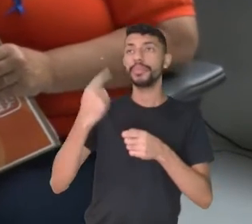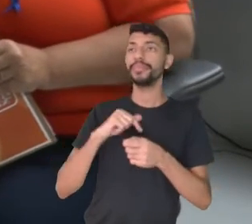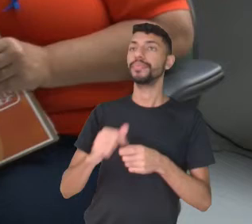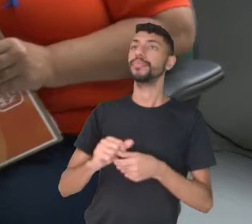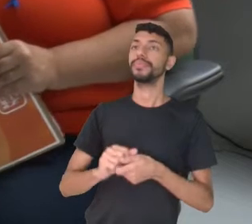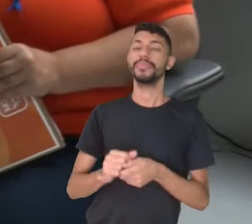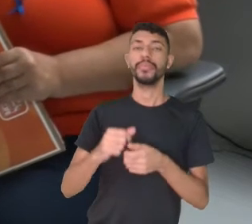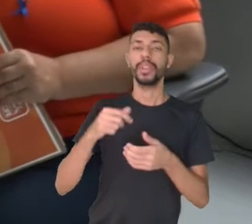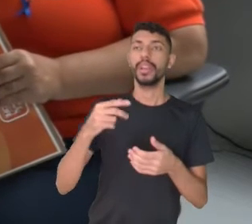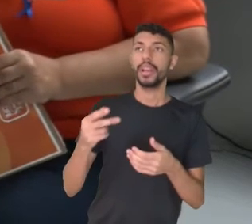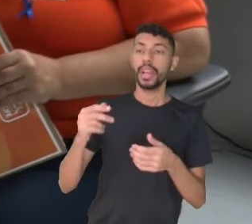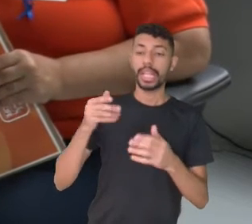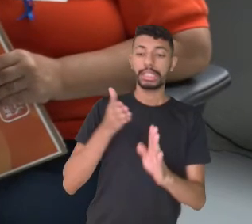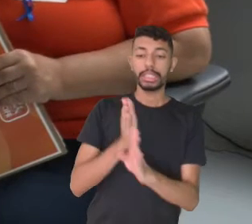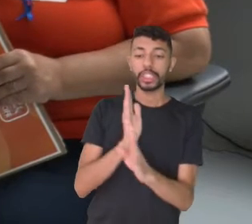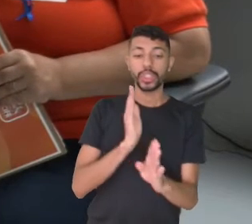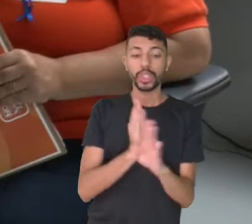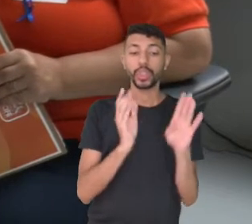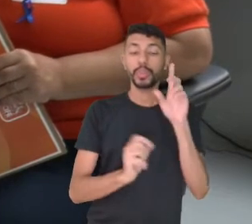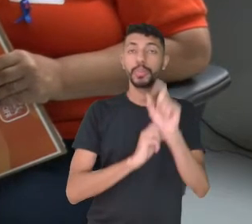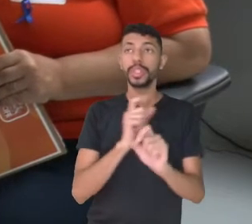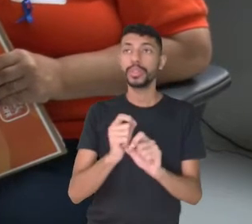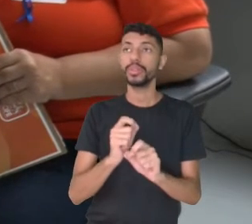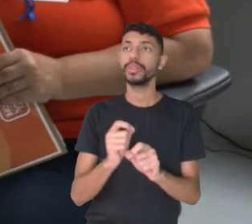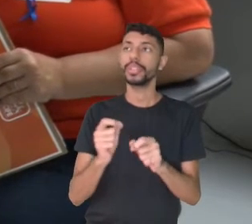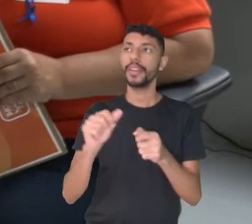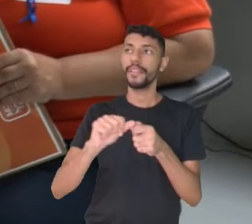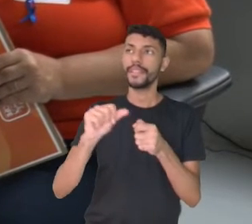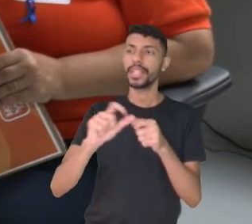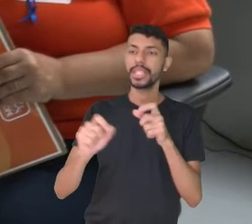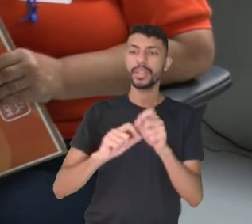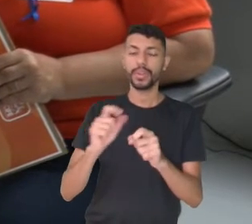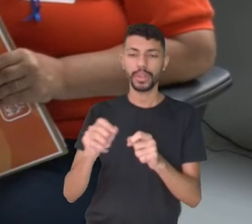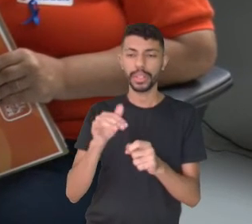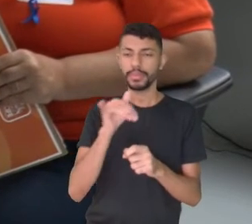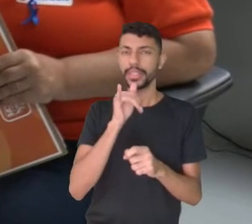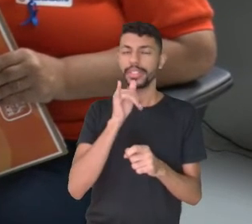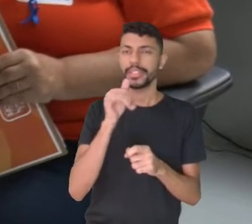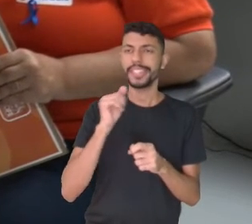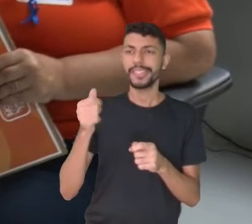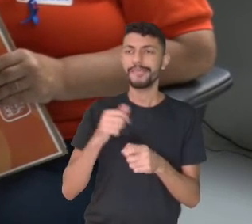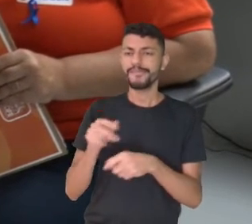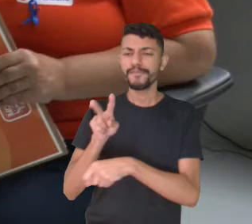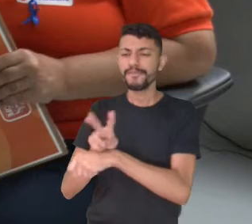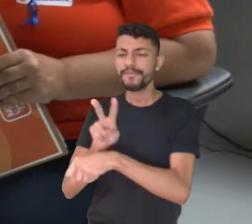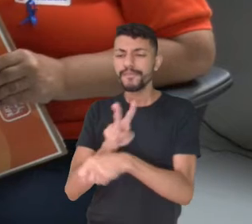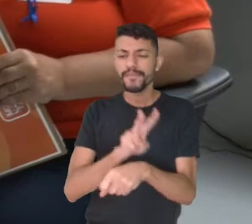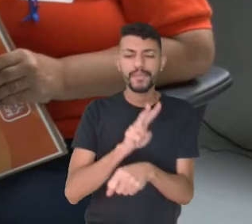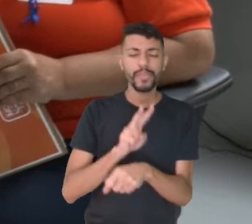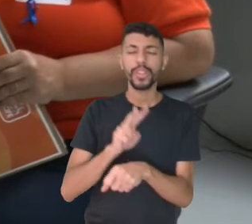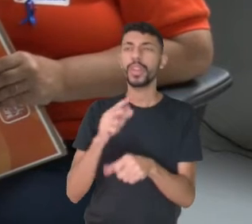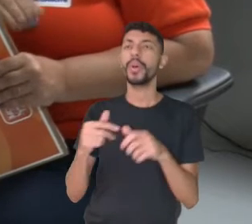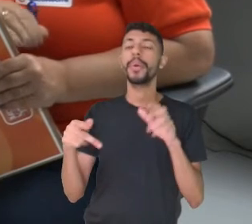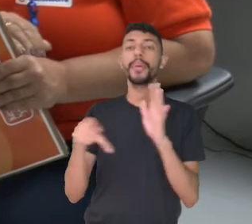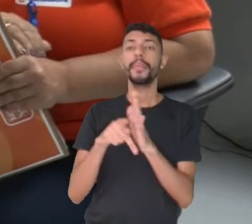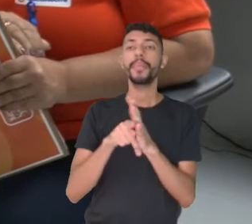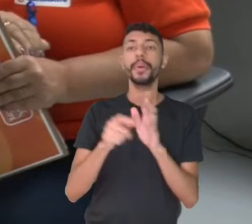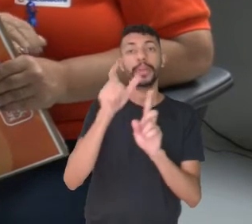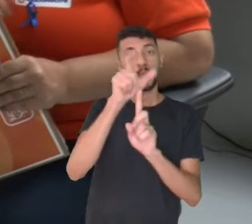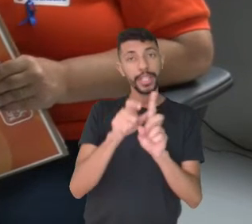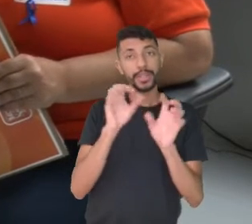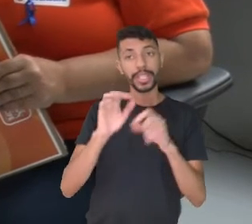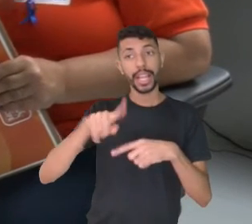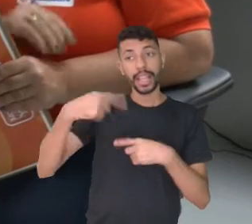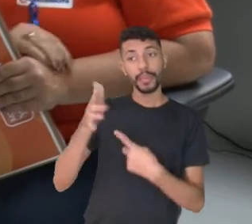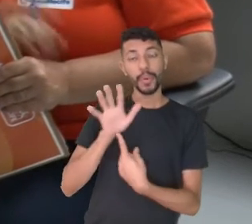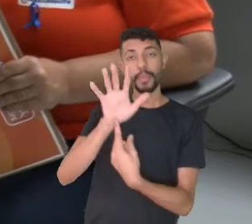eles vão poder detectar fazer um mapeamento desse organismo, desse indivíduo, desse paciente e aí apresentar um